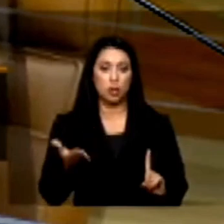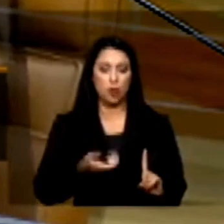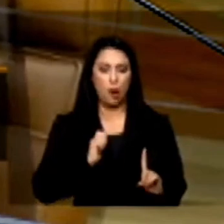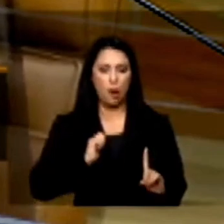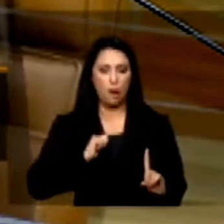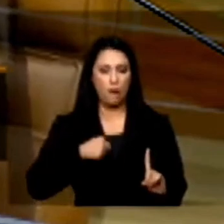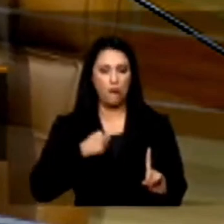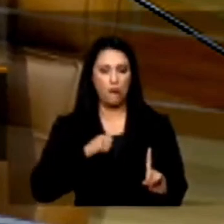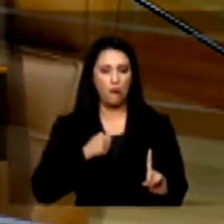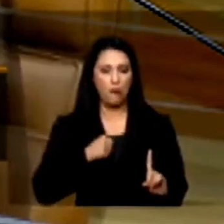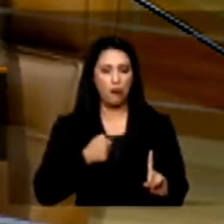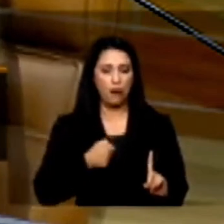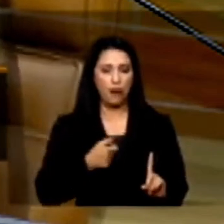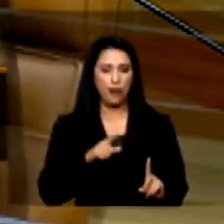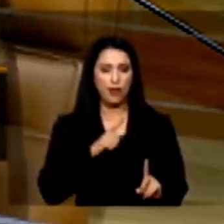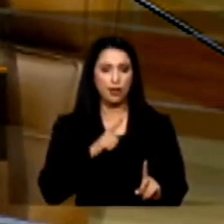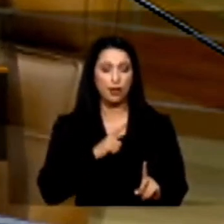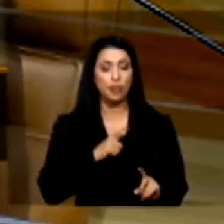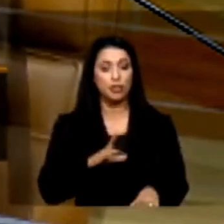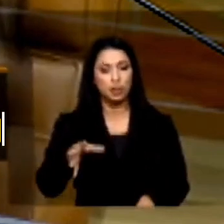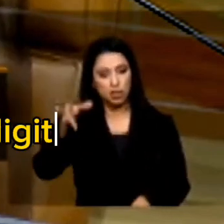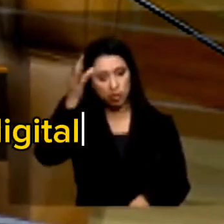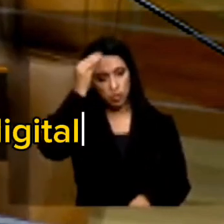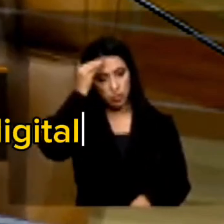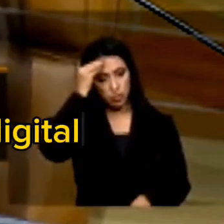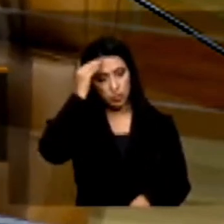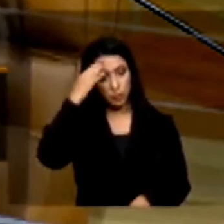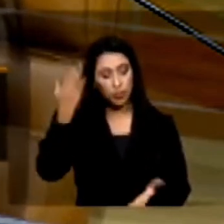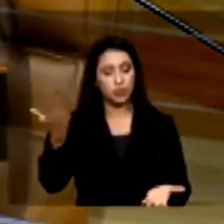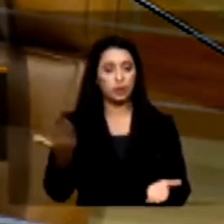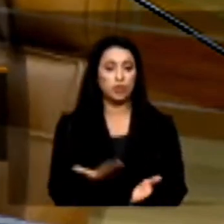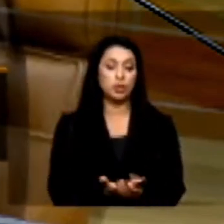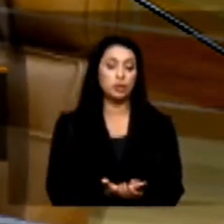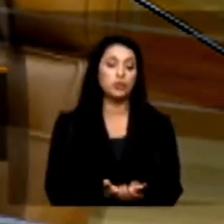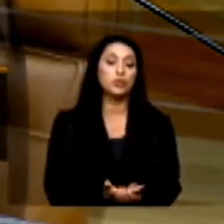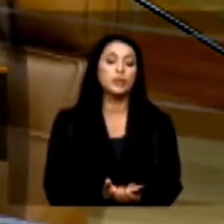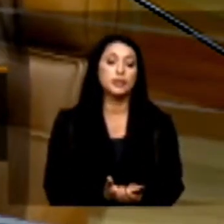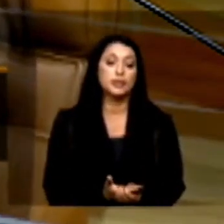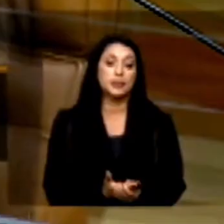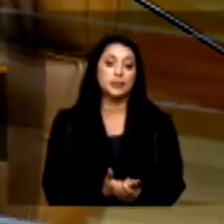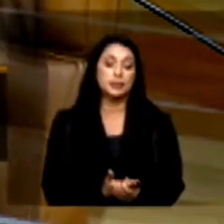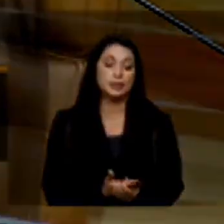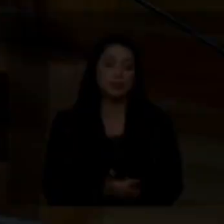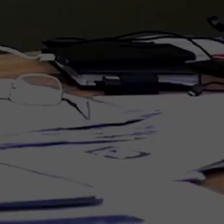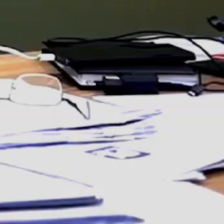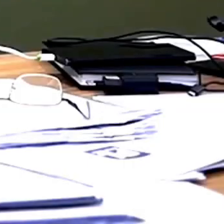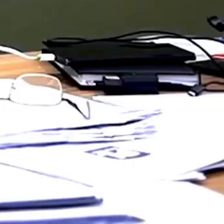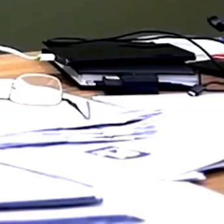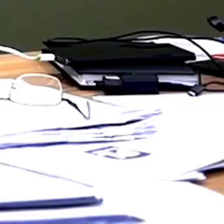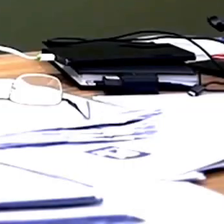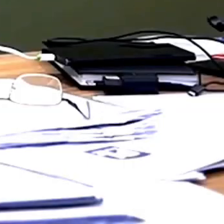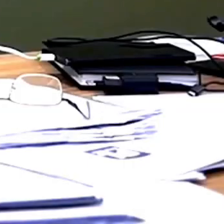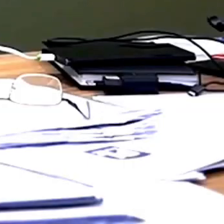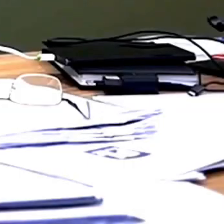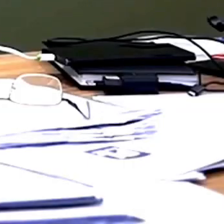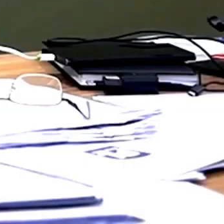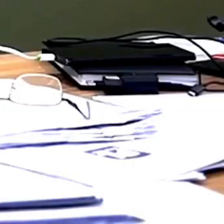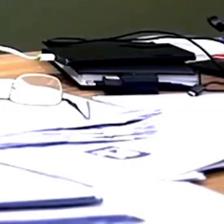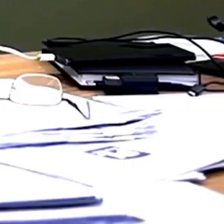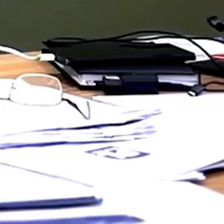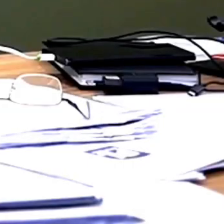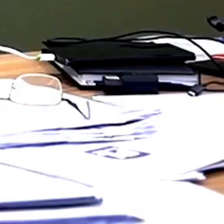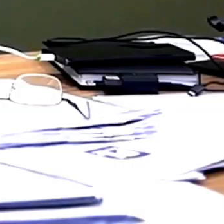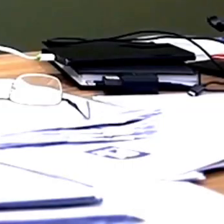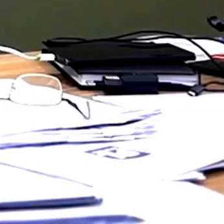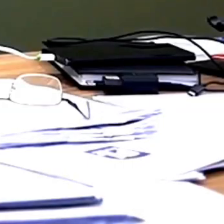outro inquérito, o que apura a atuação de uma suposta milícia digital para desestabilizar a democracia. Então, no pedido feito à